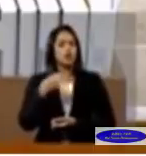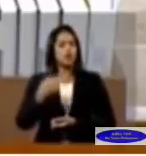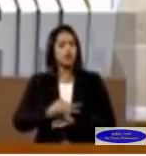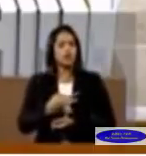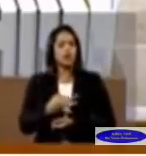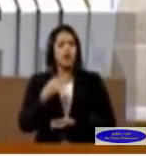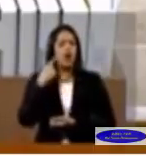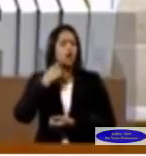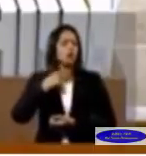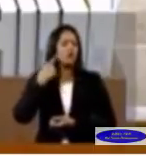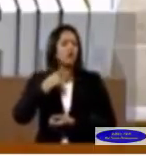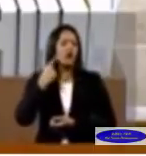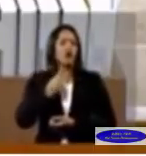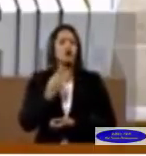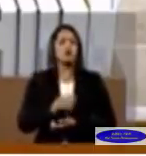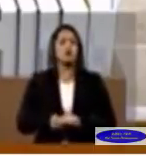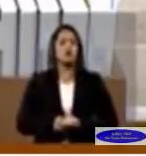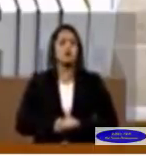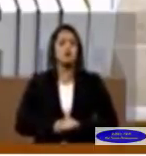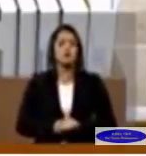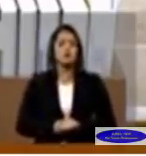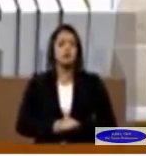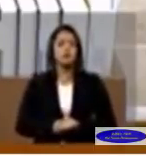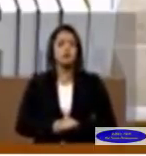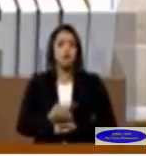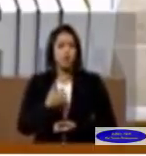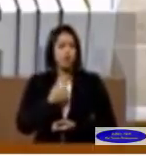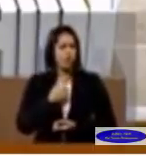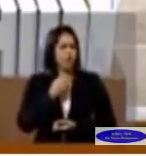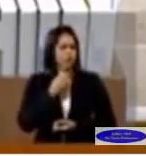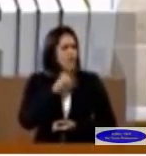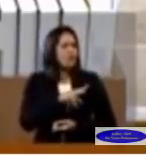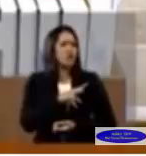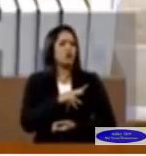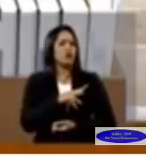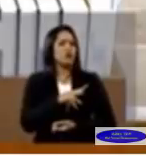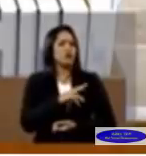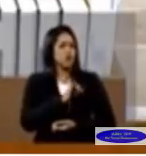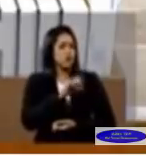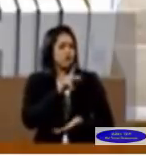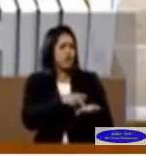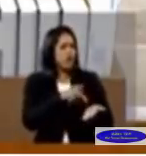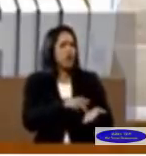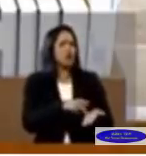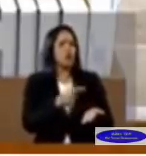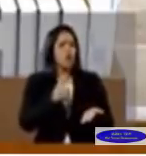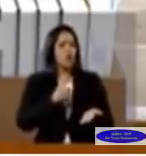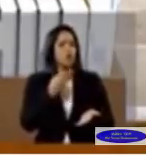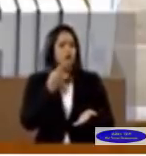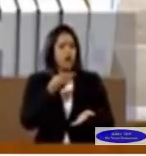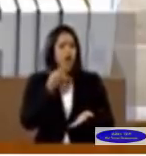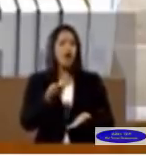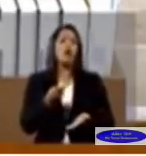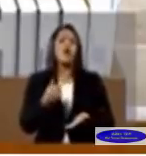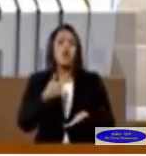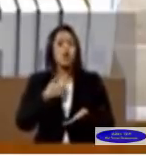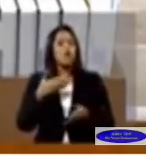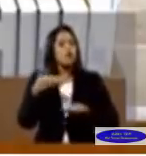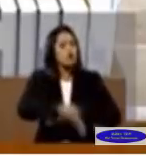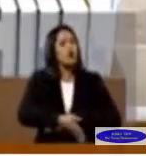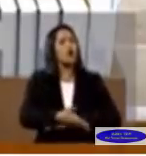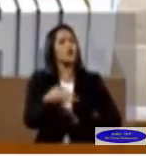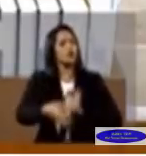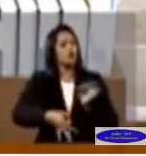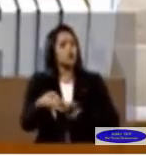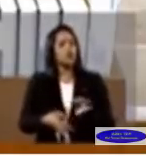respeito do posicionamento técnico jurídico, da linha jurídica, isto